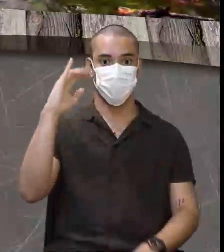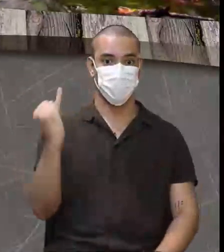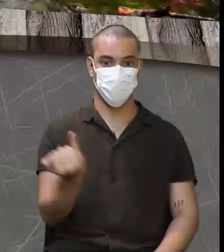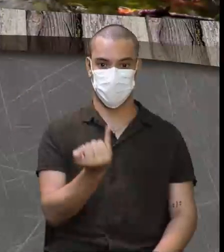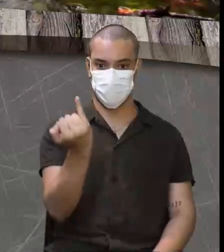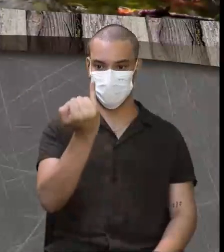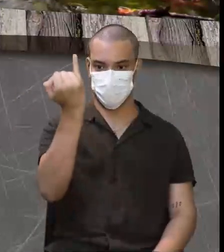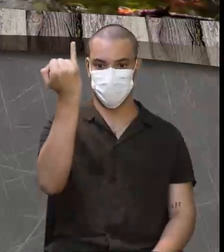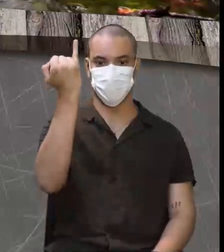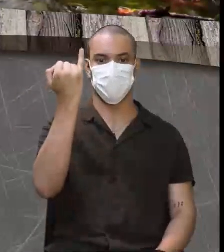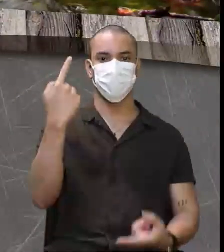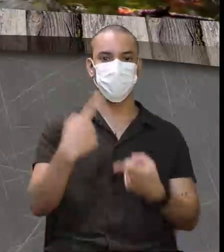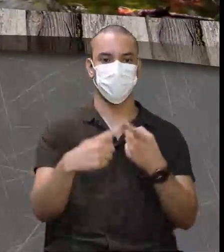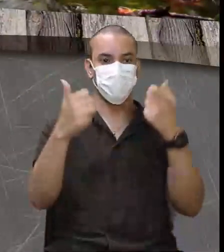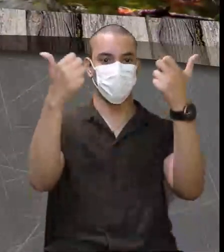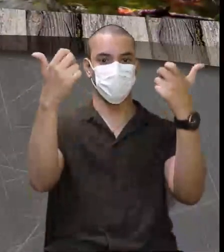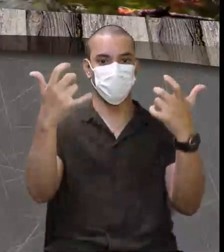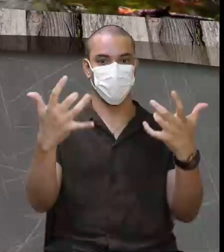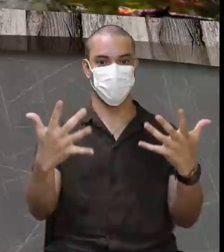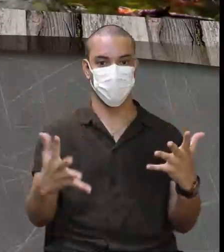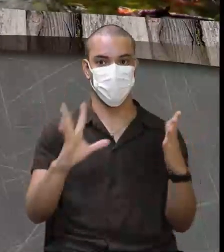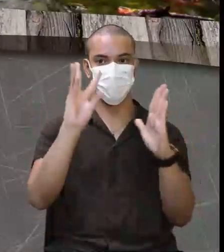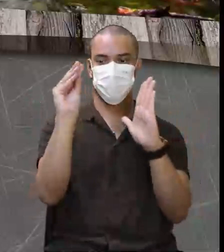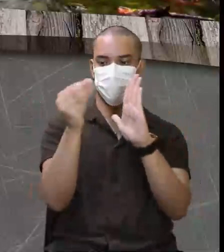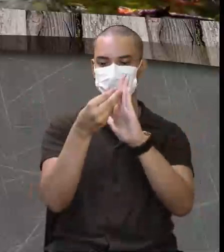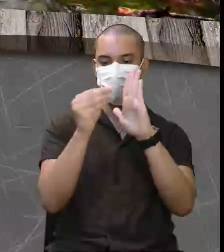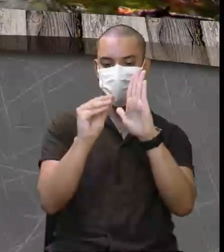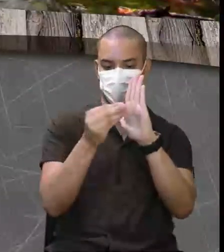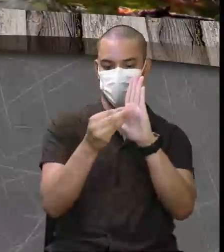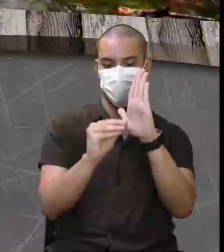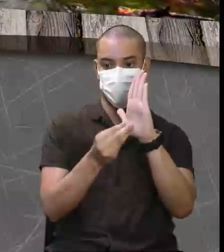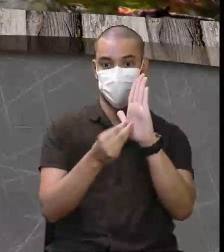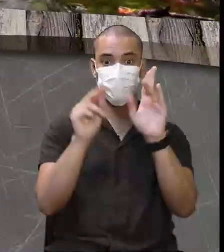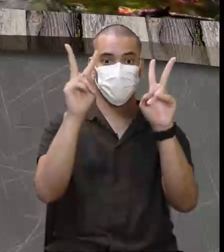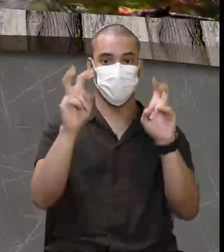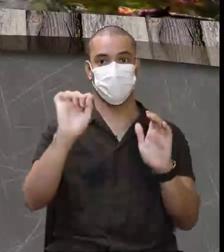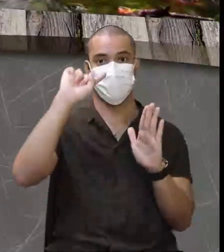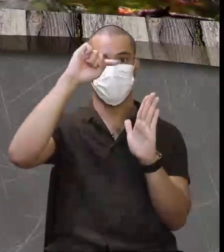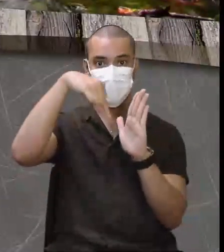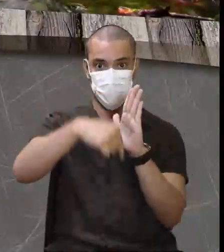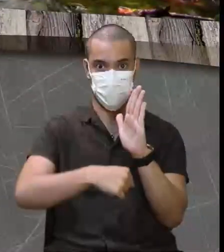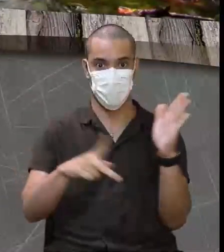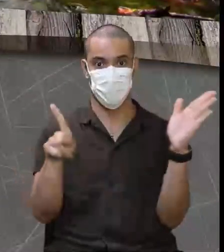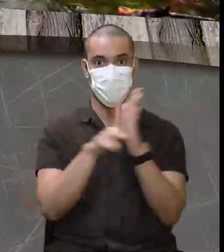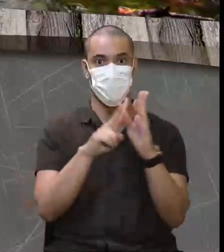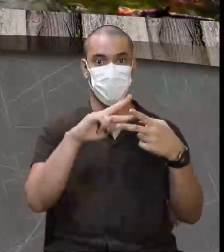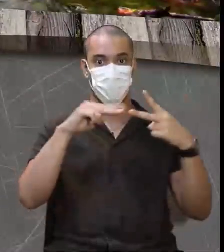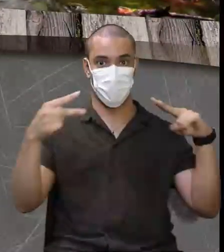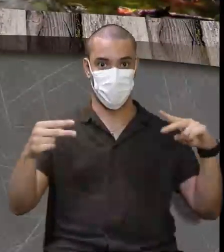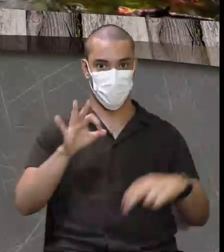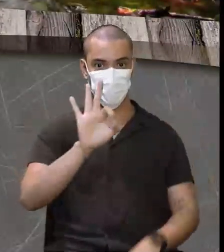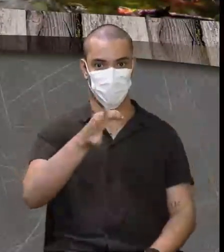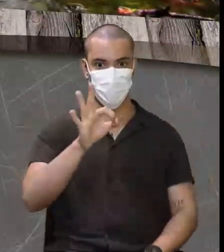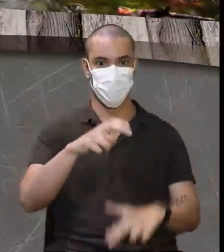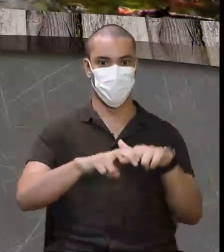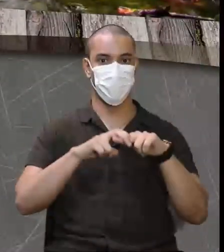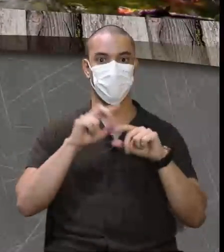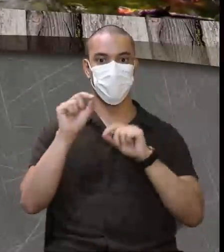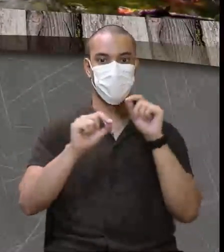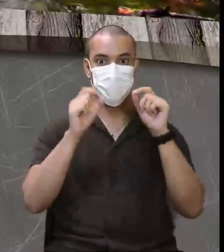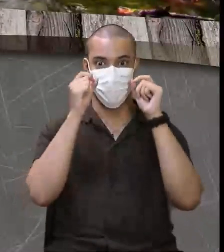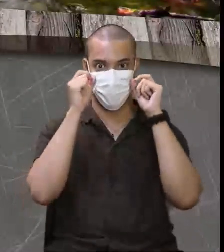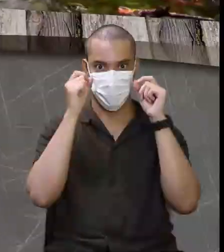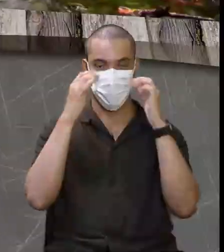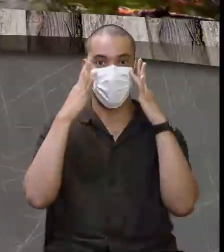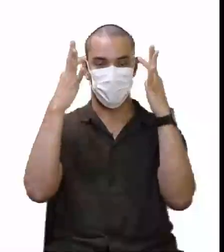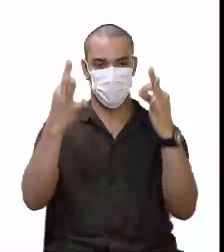vamos dizer assim, quando a gente for introduzindo a questão do aprofundamento genético, tá bom? Então, se liga